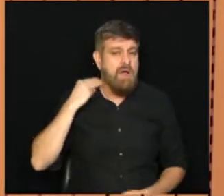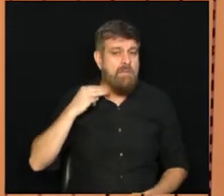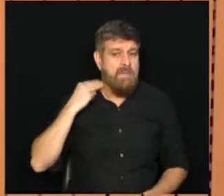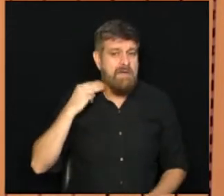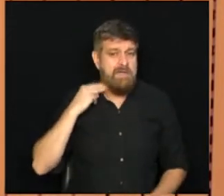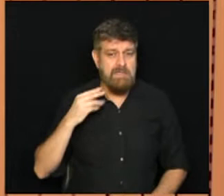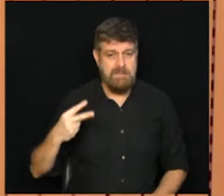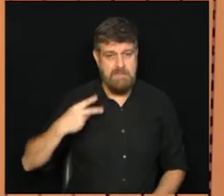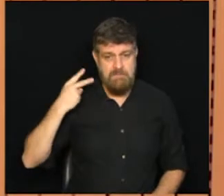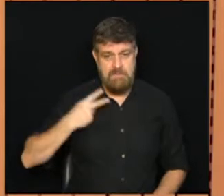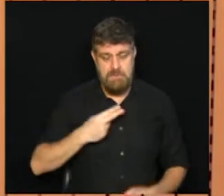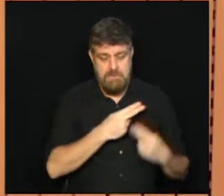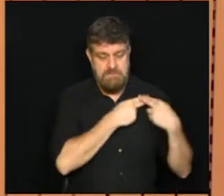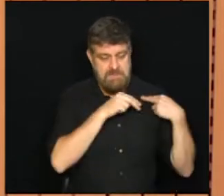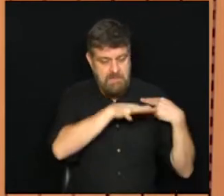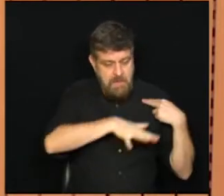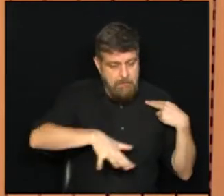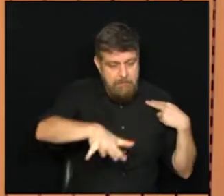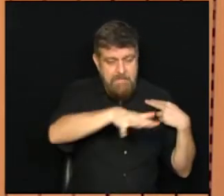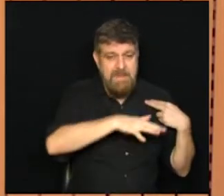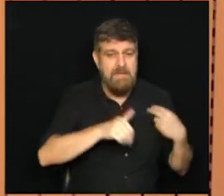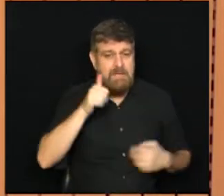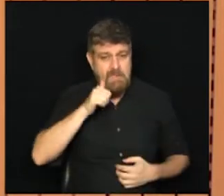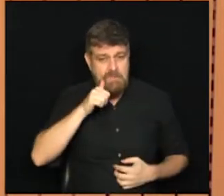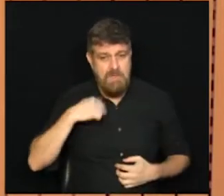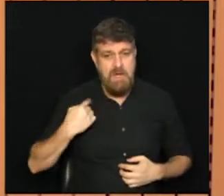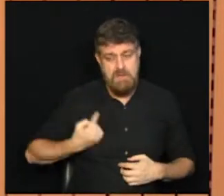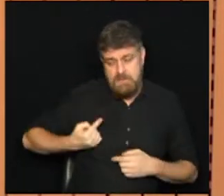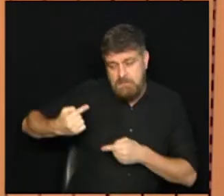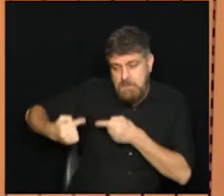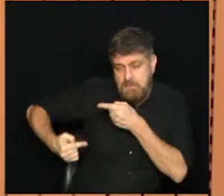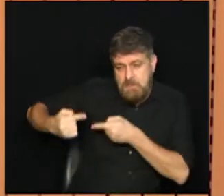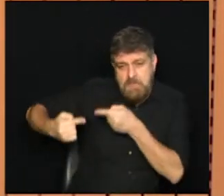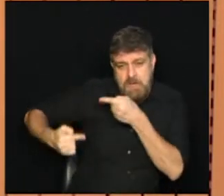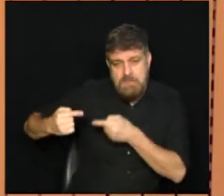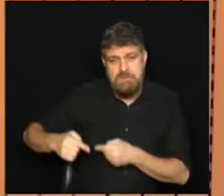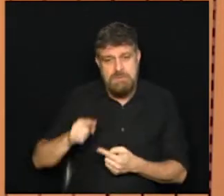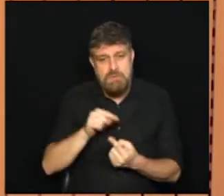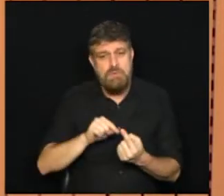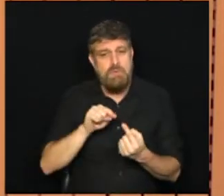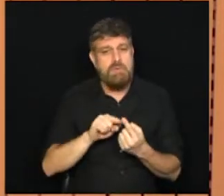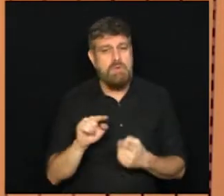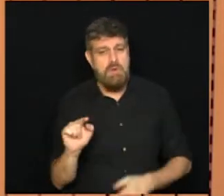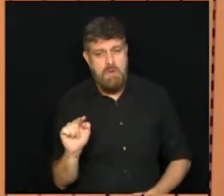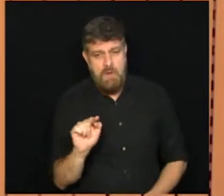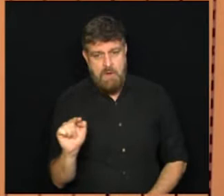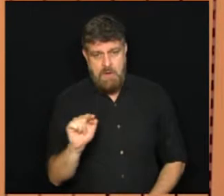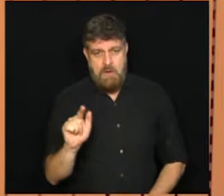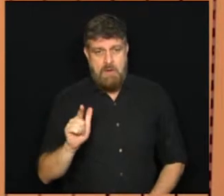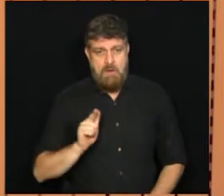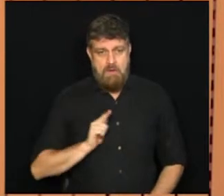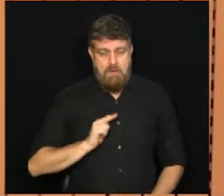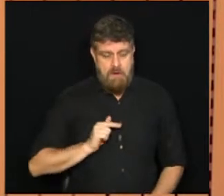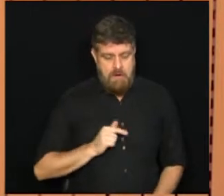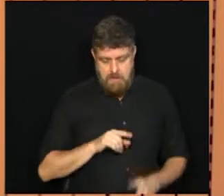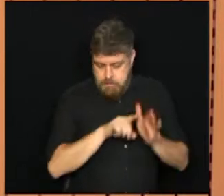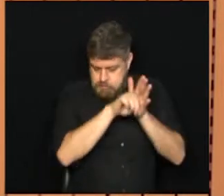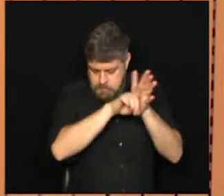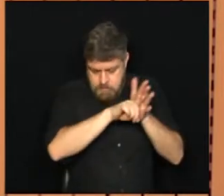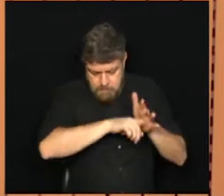da casa. A gente esteve no embate na última sessão justamente para tentar fazer com que esse caso fosse